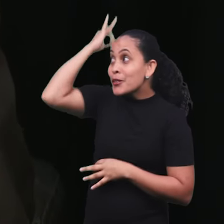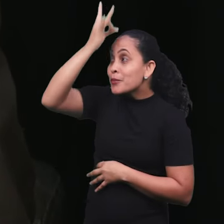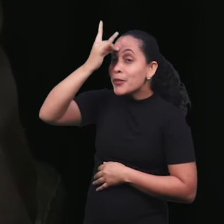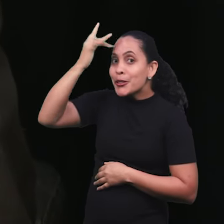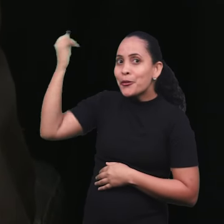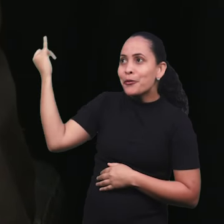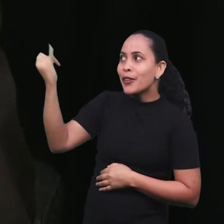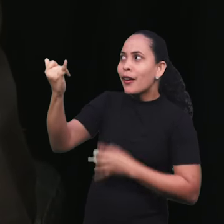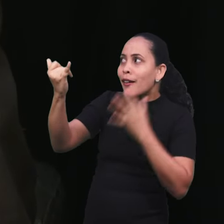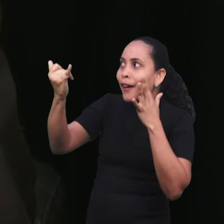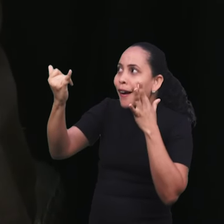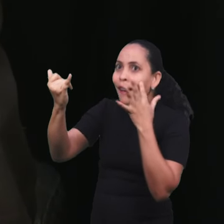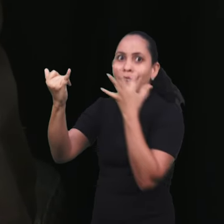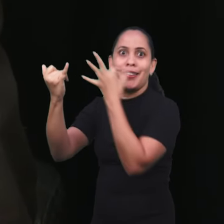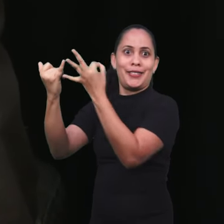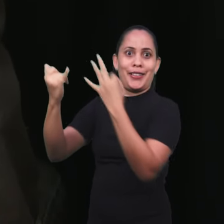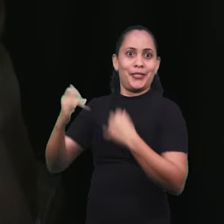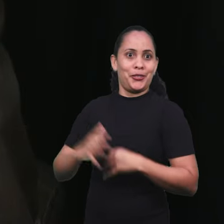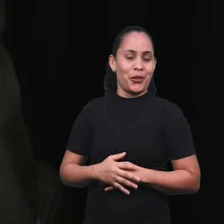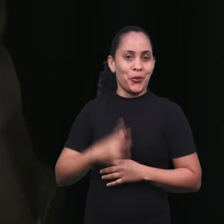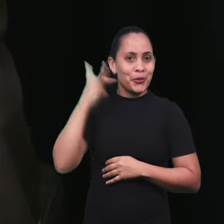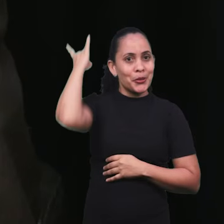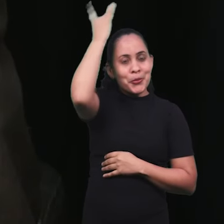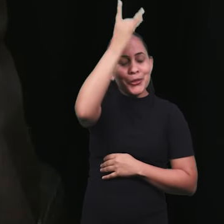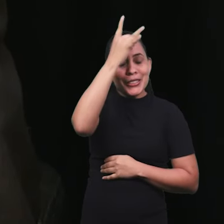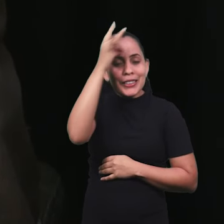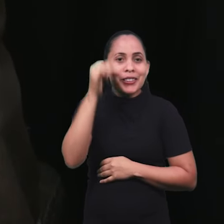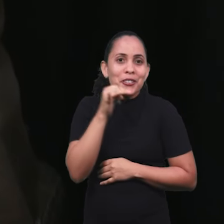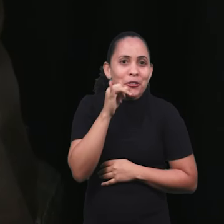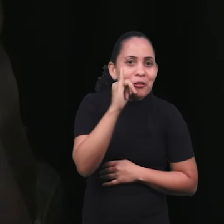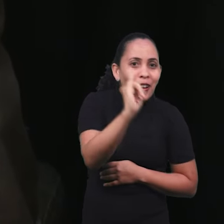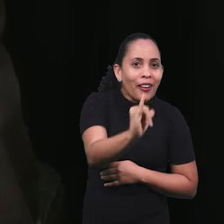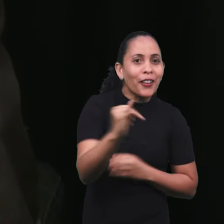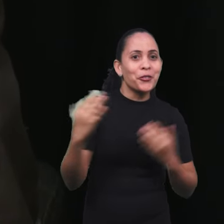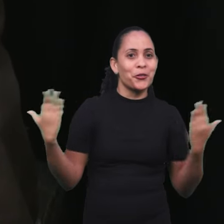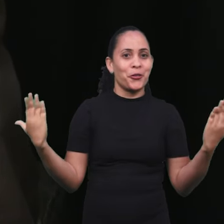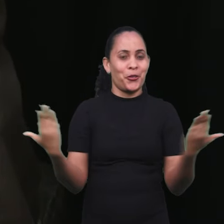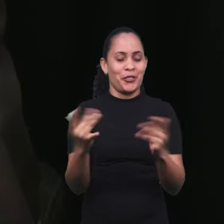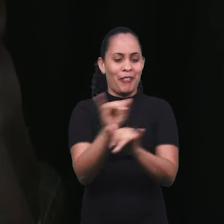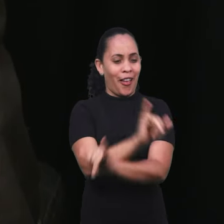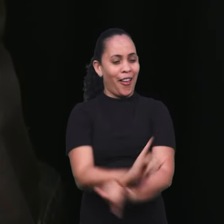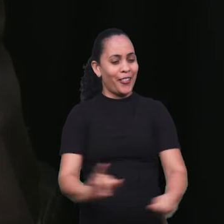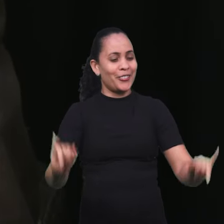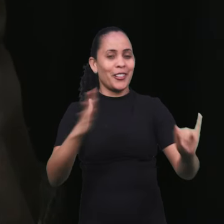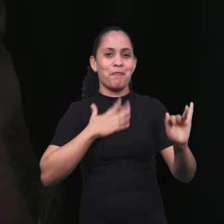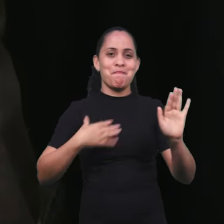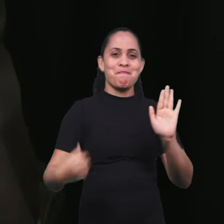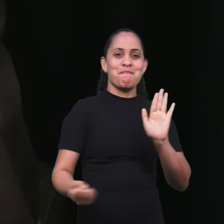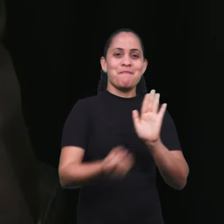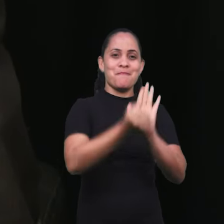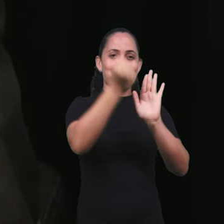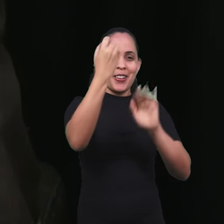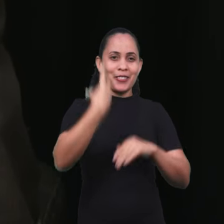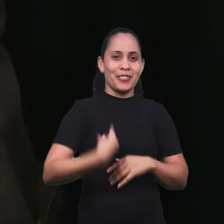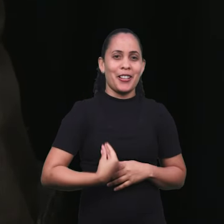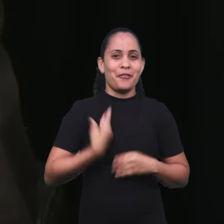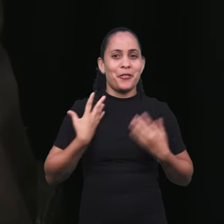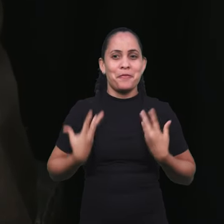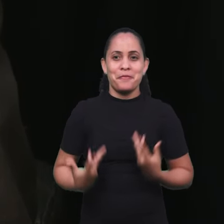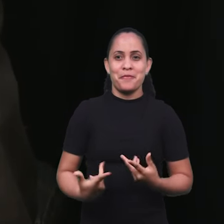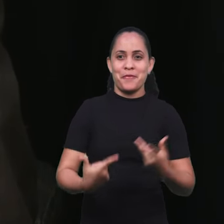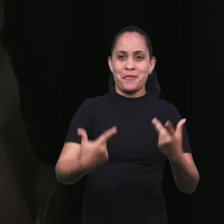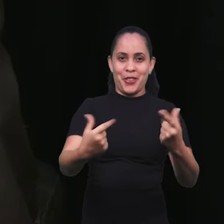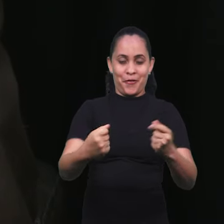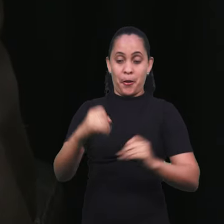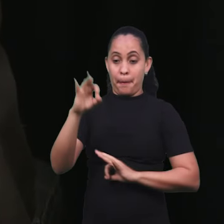Espírito Santo diz às igrejas, né? Então, aquilo que o Espírito Santo fala hoje traz um impacto extraordinário na vida do